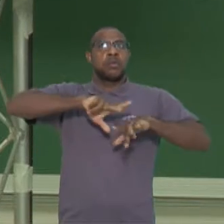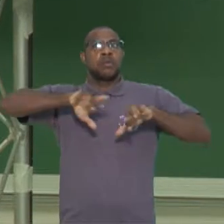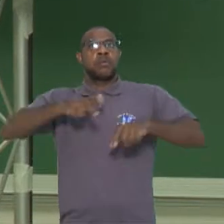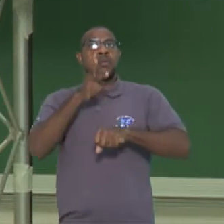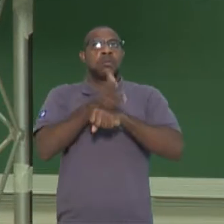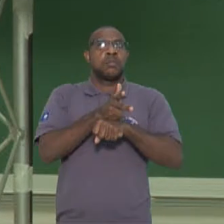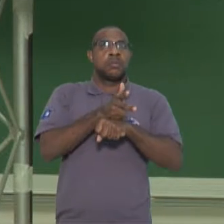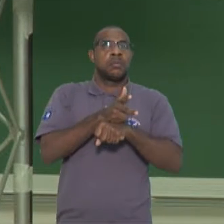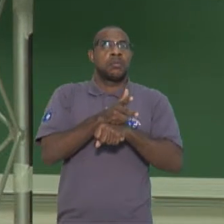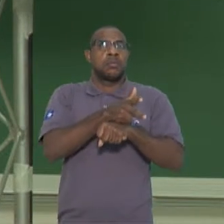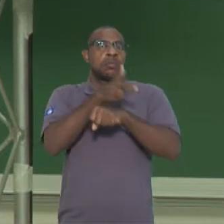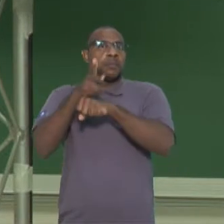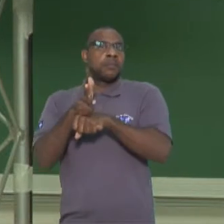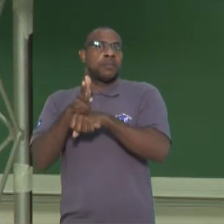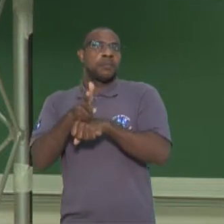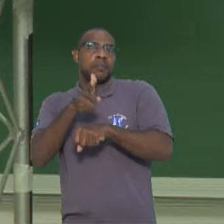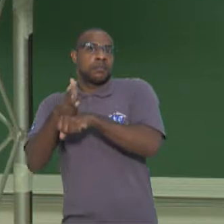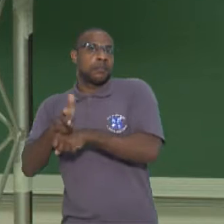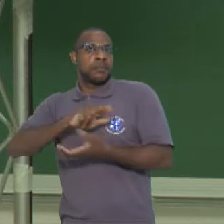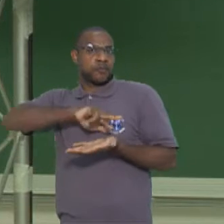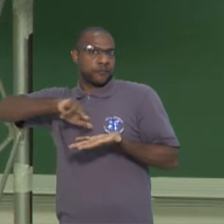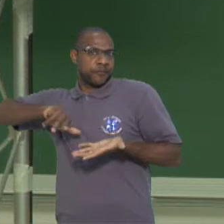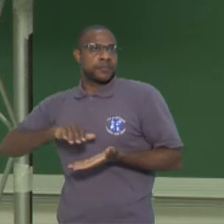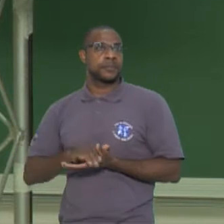síntese, ter uma unidade de cena.